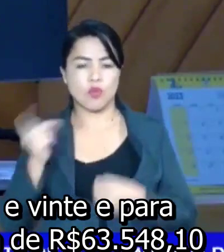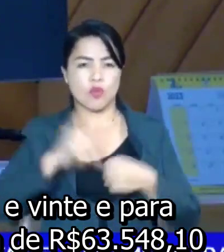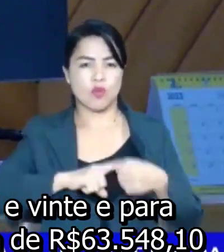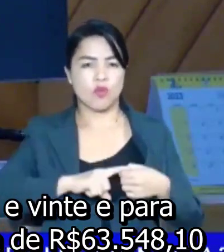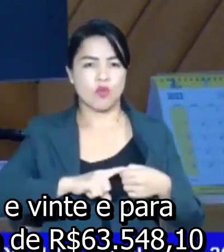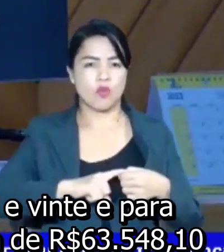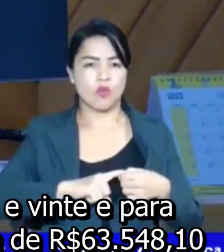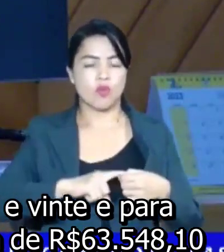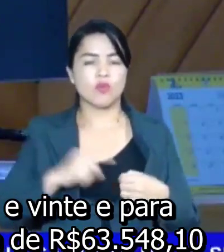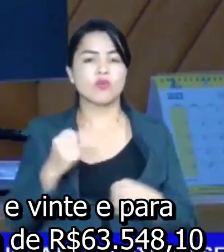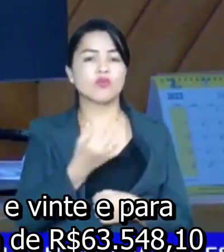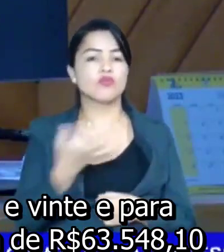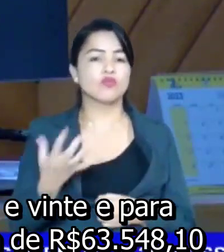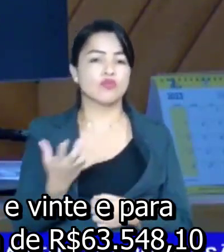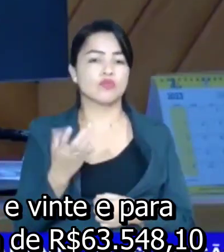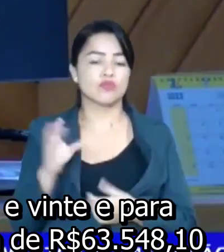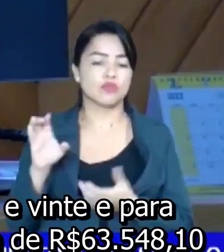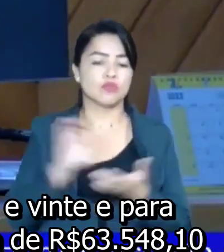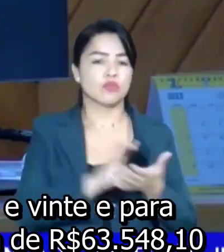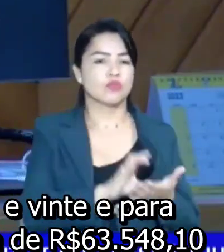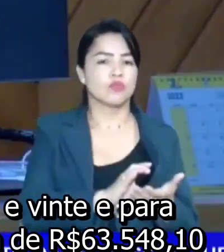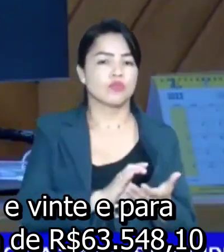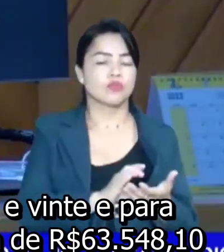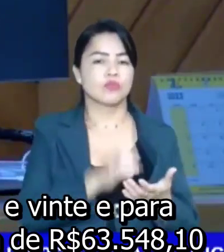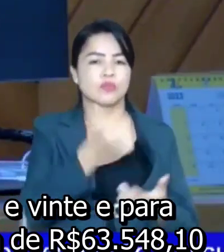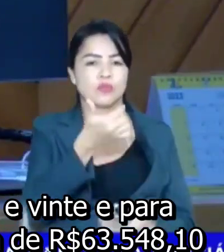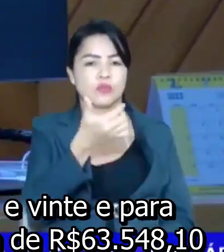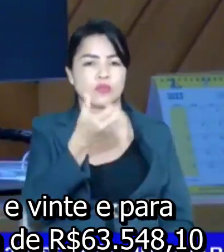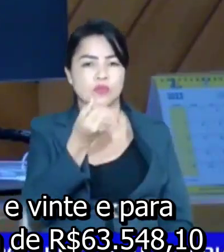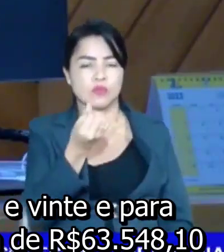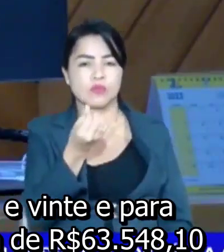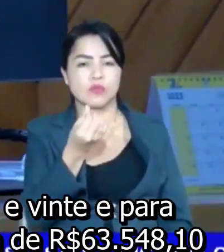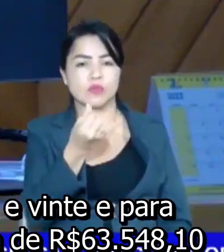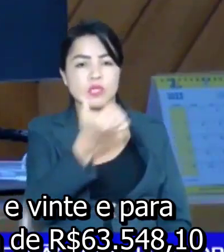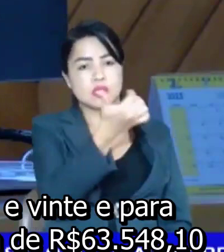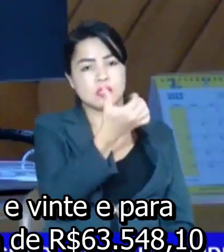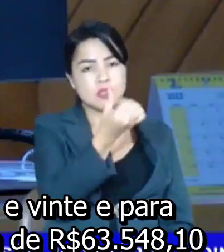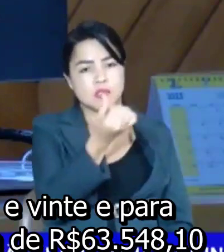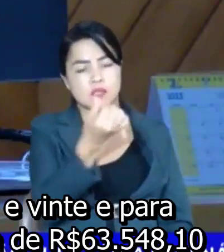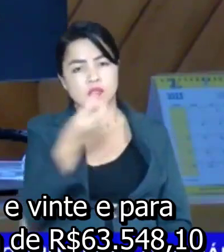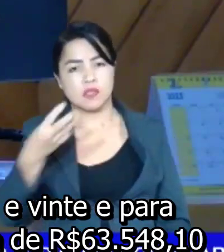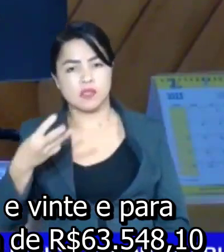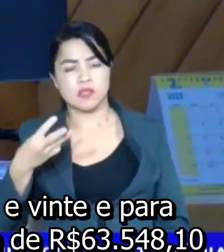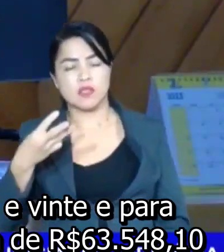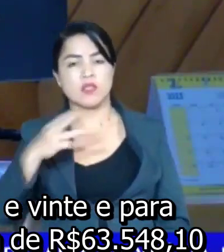Tesouro Nacional da quantia de R$ 63.000